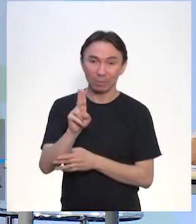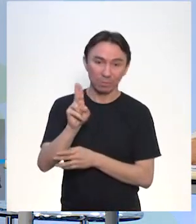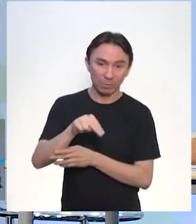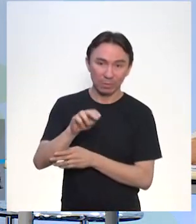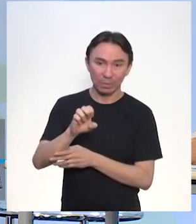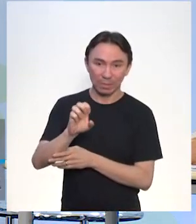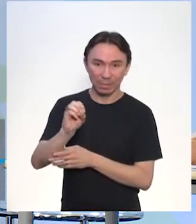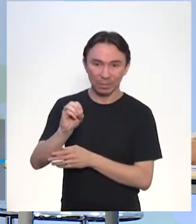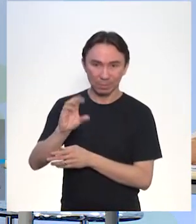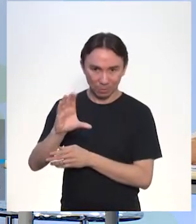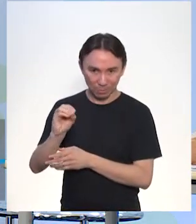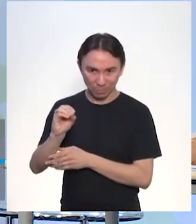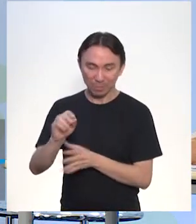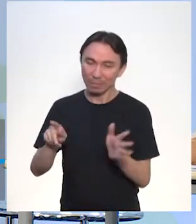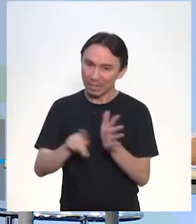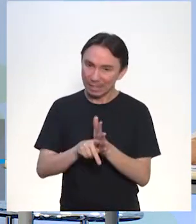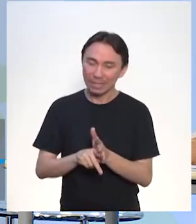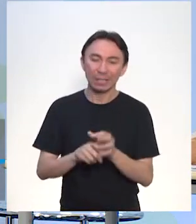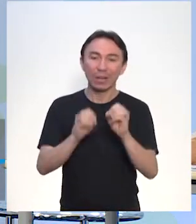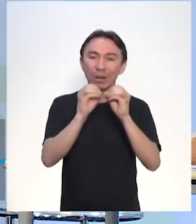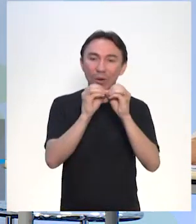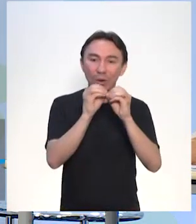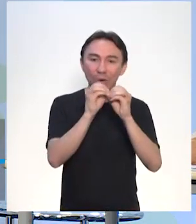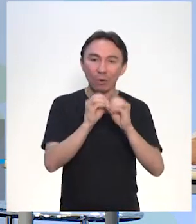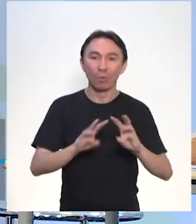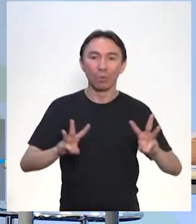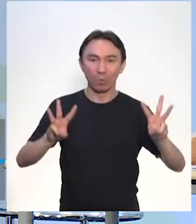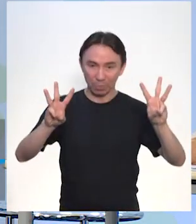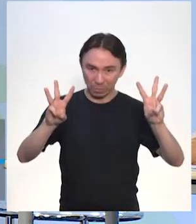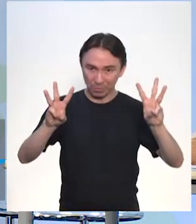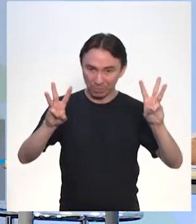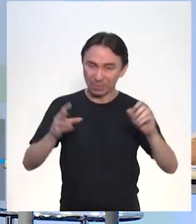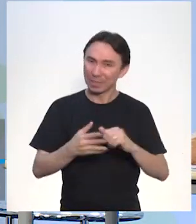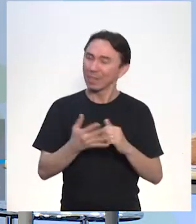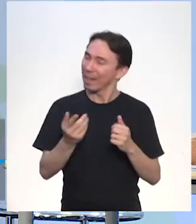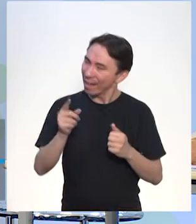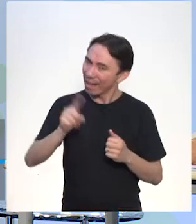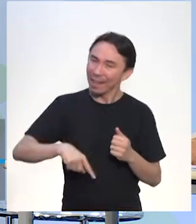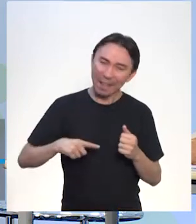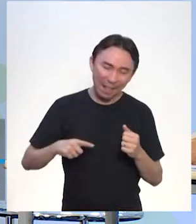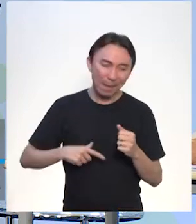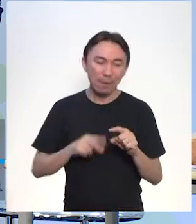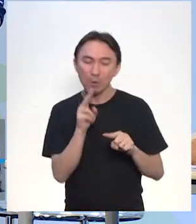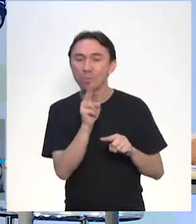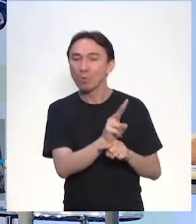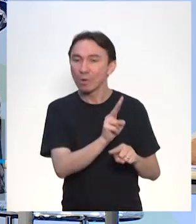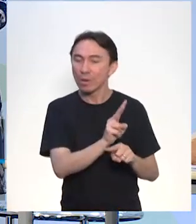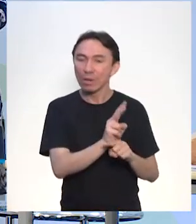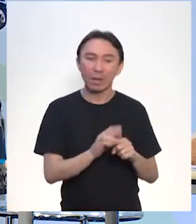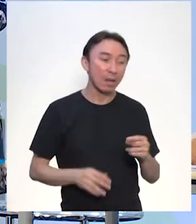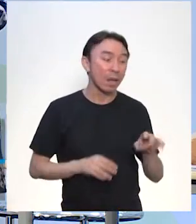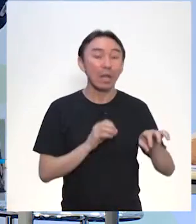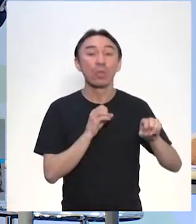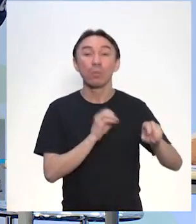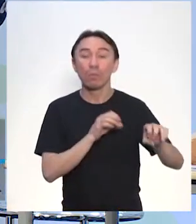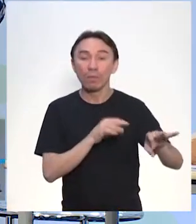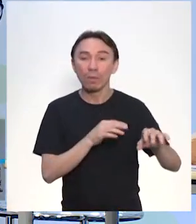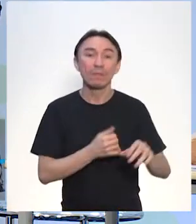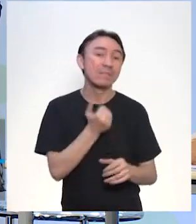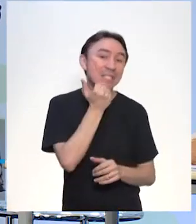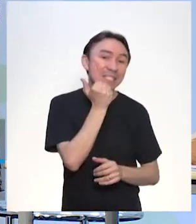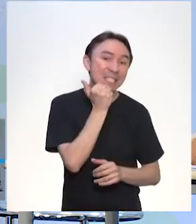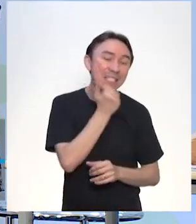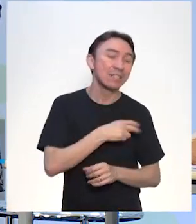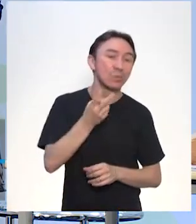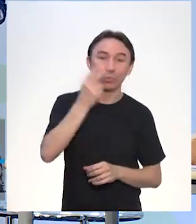agências da ONU e que visa proteger a educação, a ciência e a cultura, né? E hoje a gente vai ver os